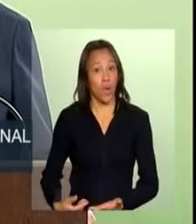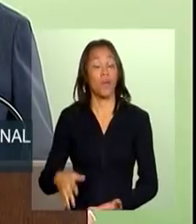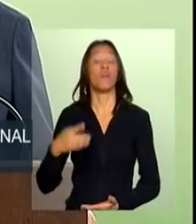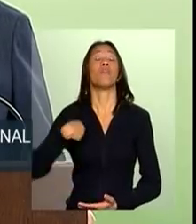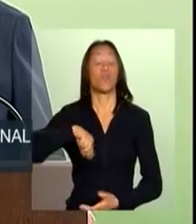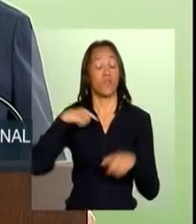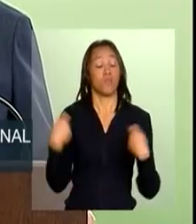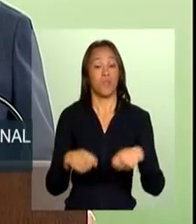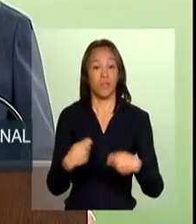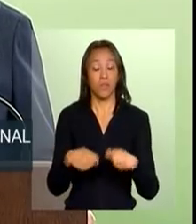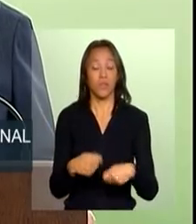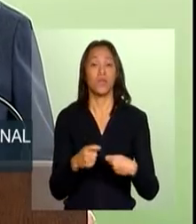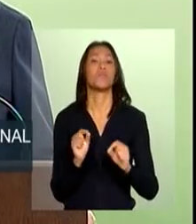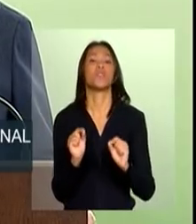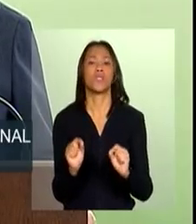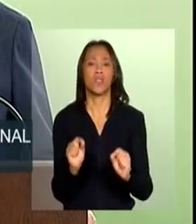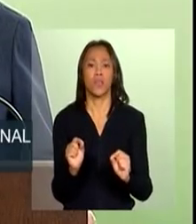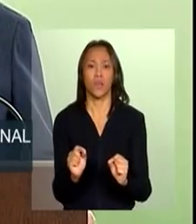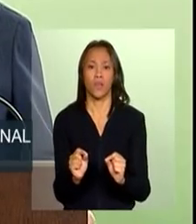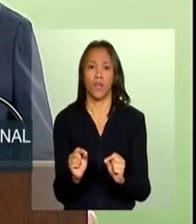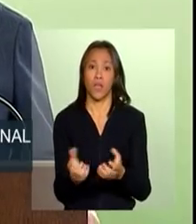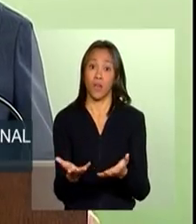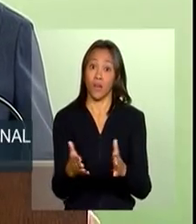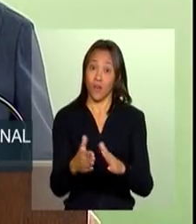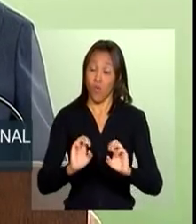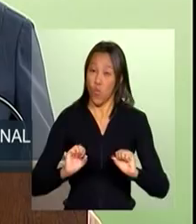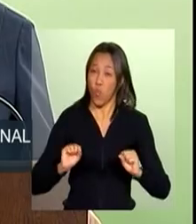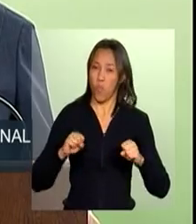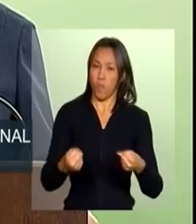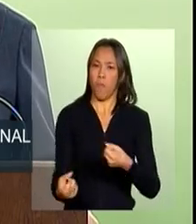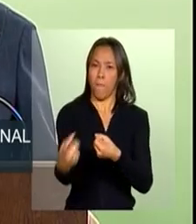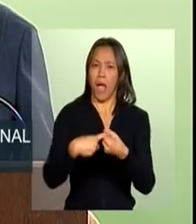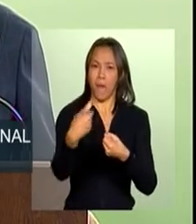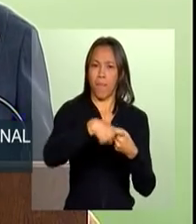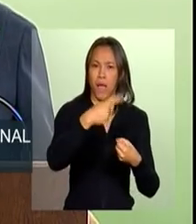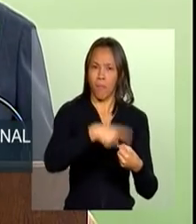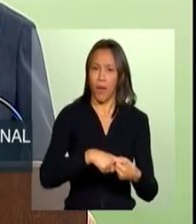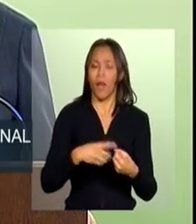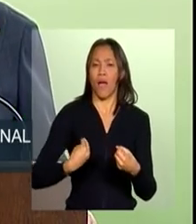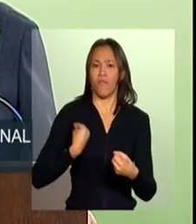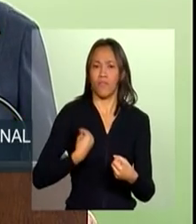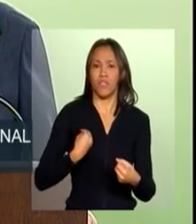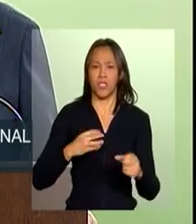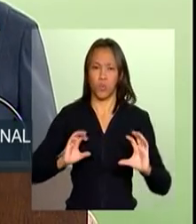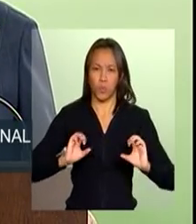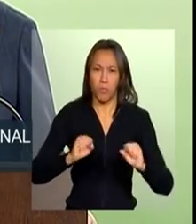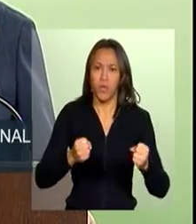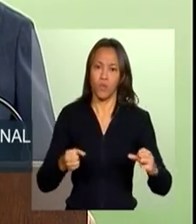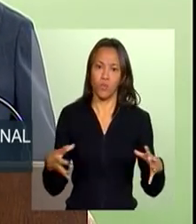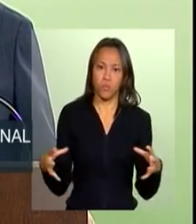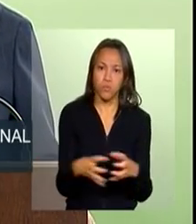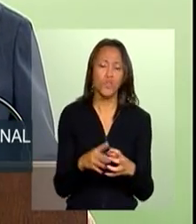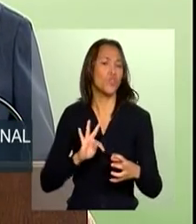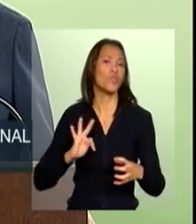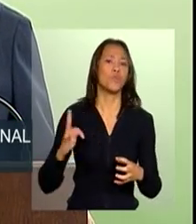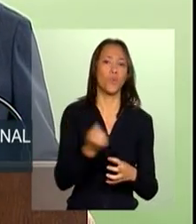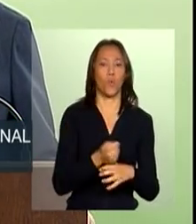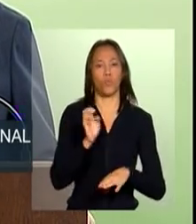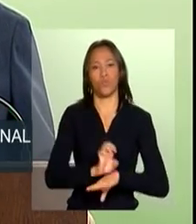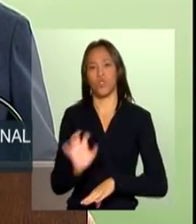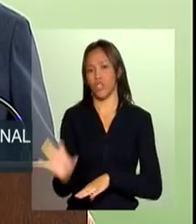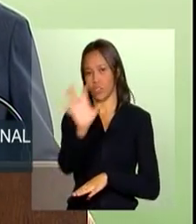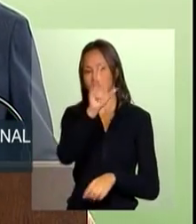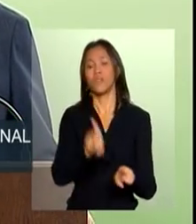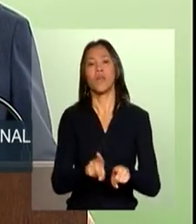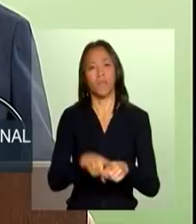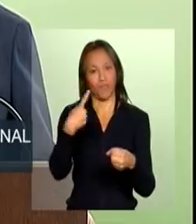contar com a adesão, o engajamento, a participação, o empenho dos estados e dos